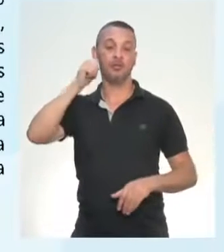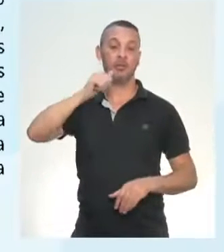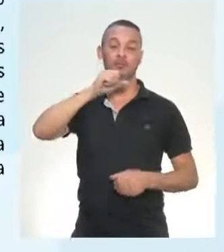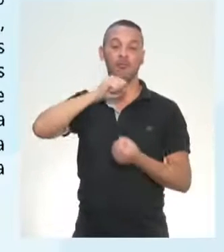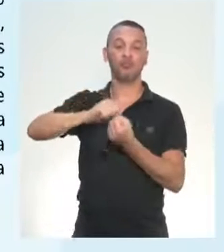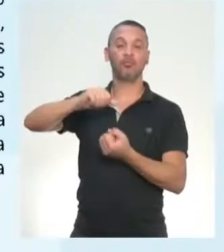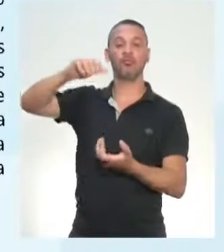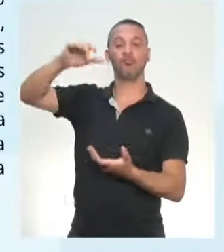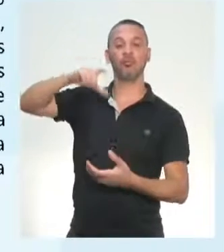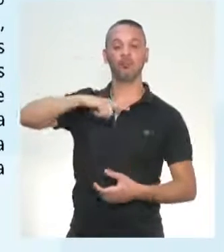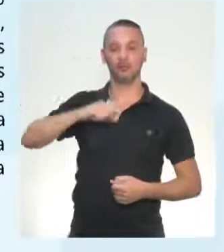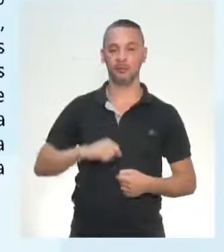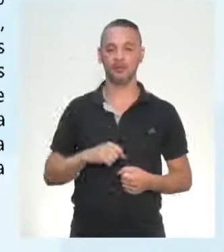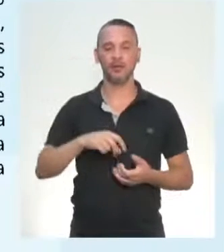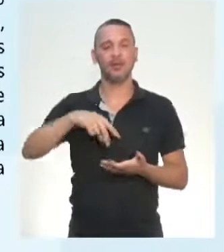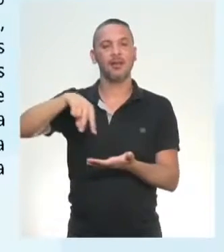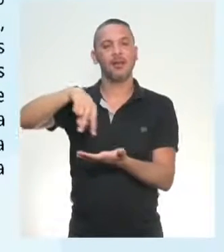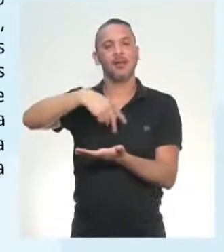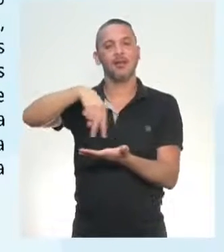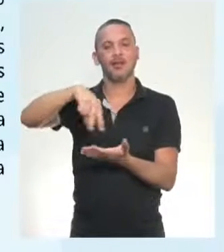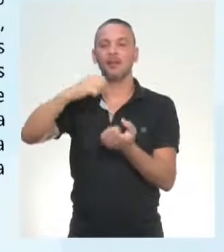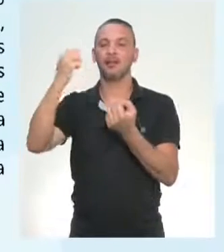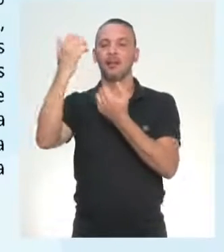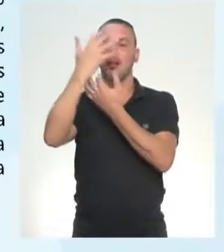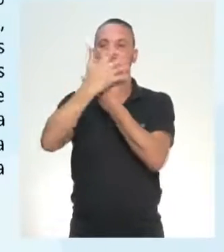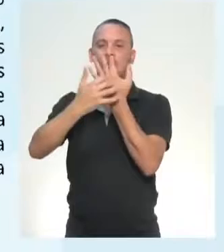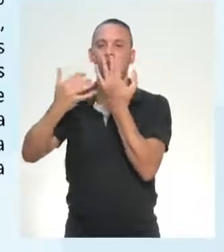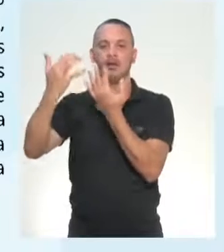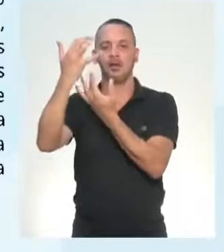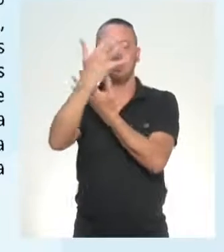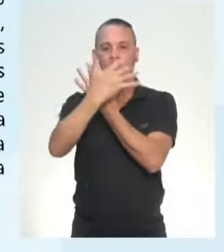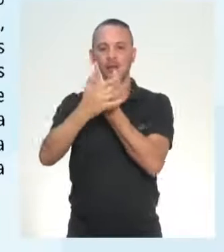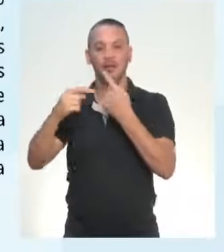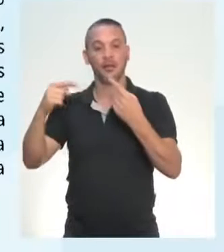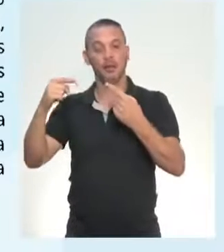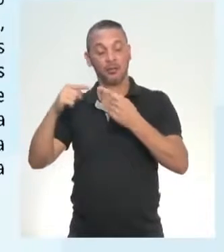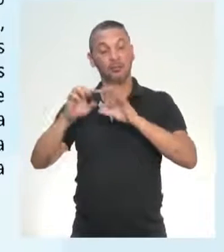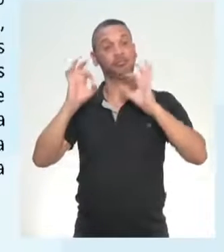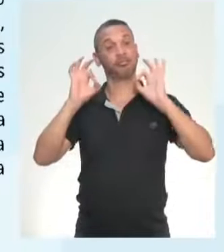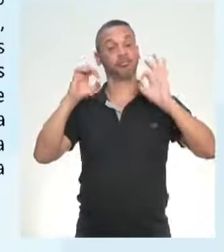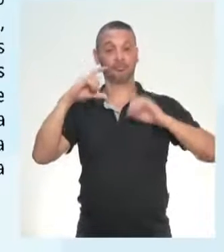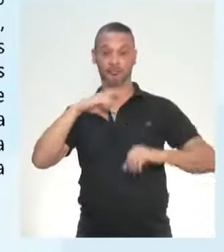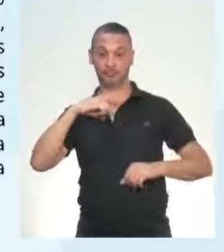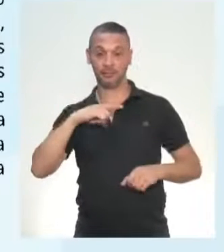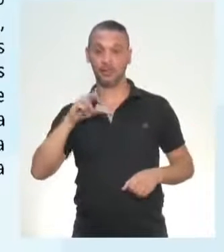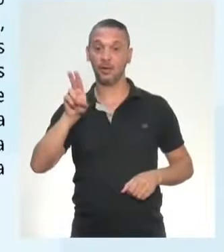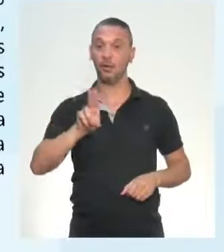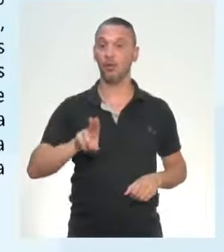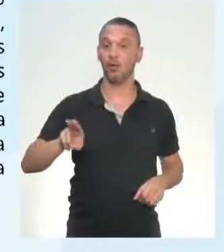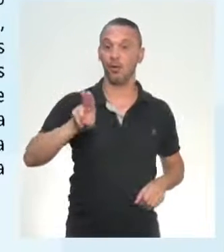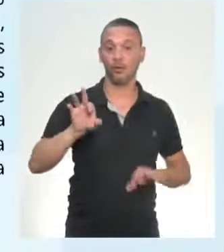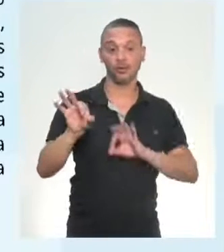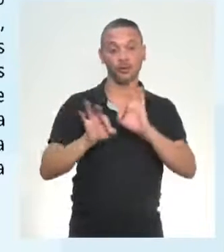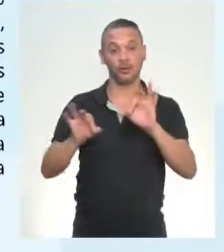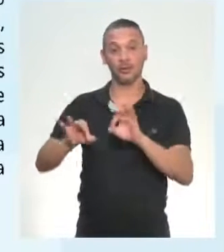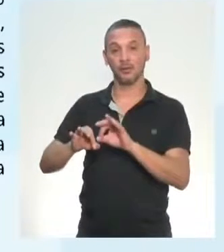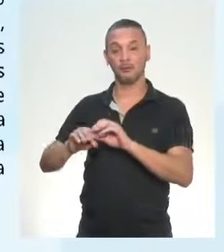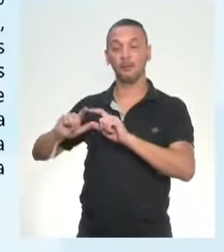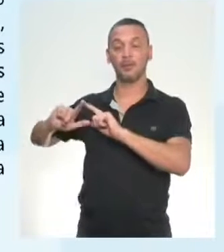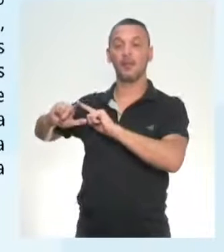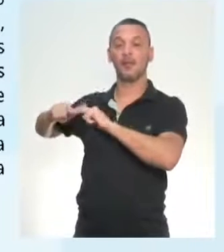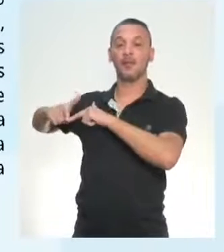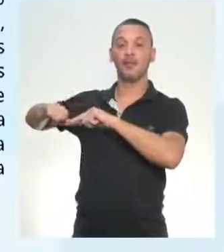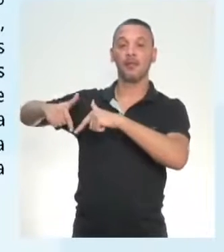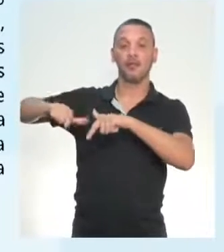tribo. Dança e música são parte integrante da cerimônia, que utiliza elementos tradicionais